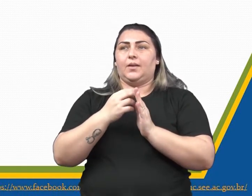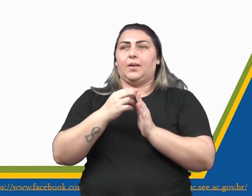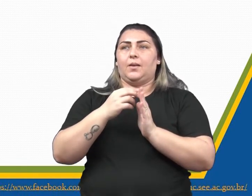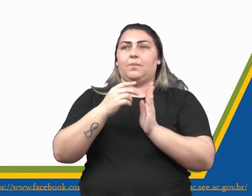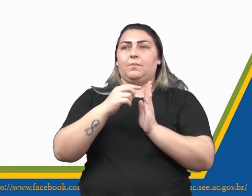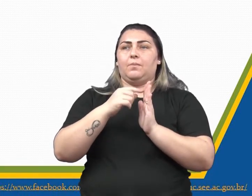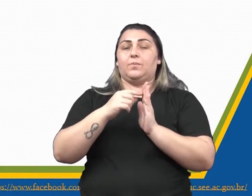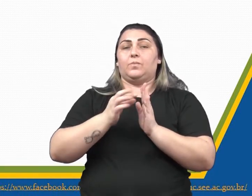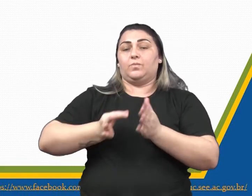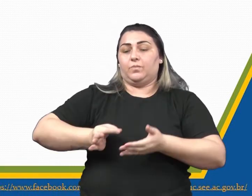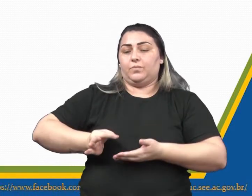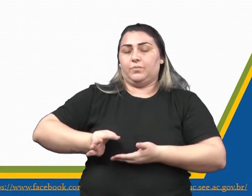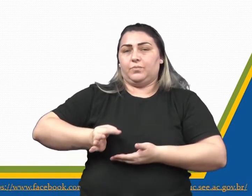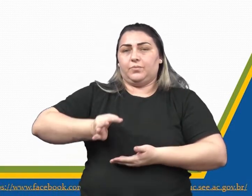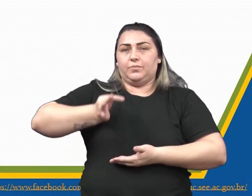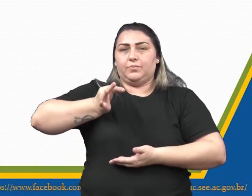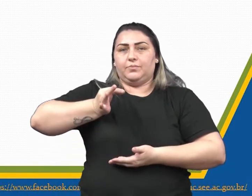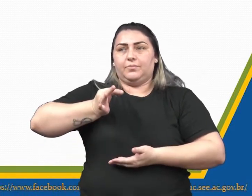poema xícara.